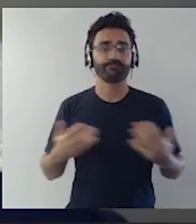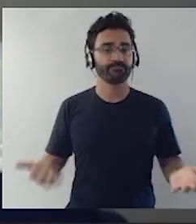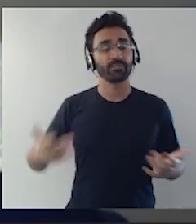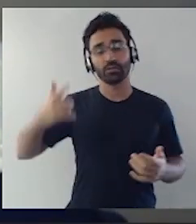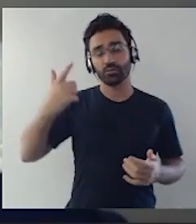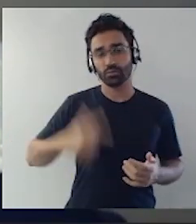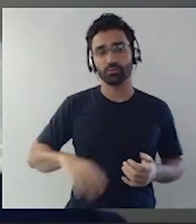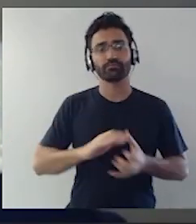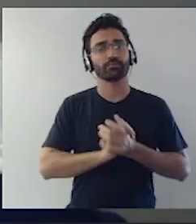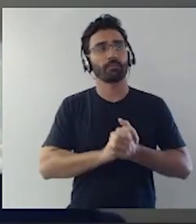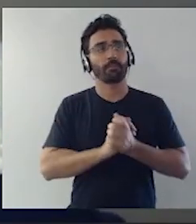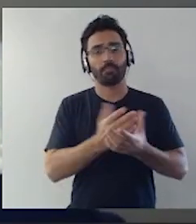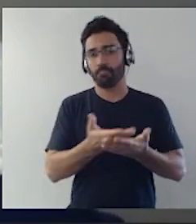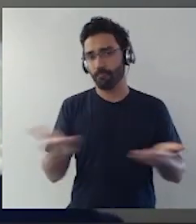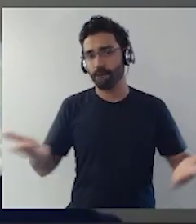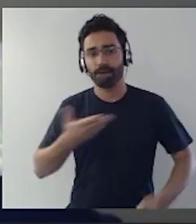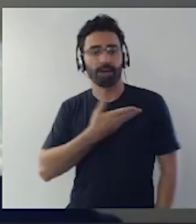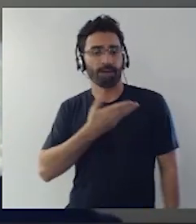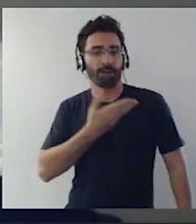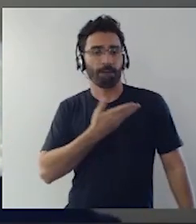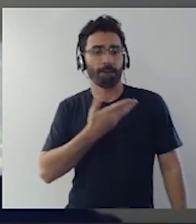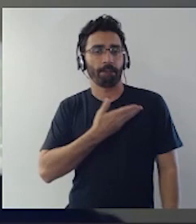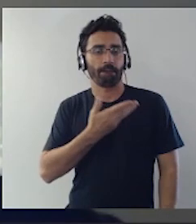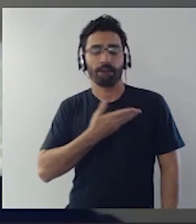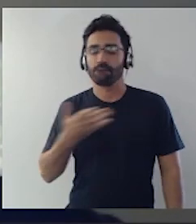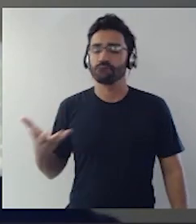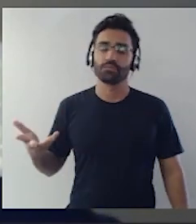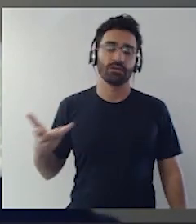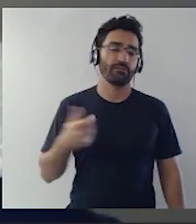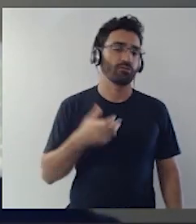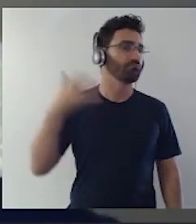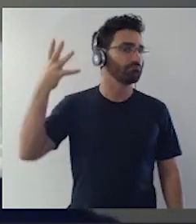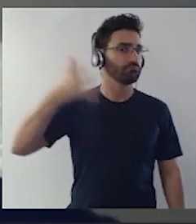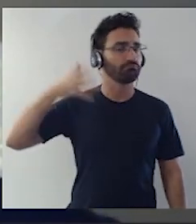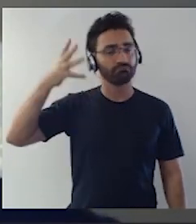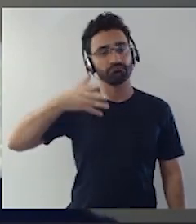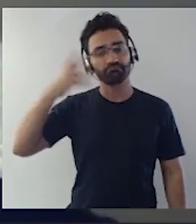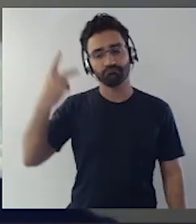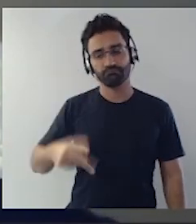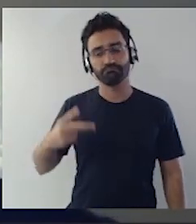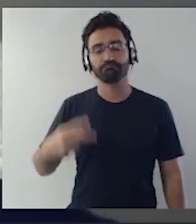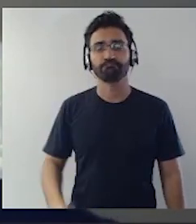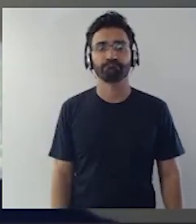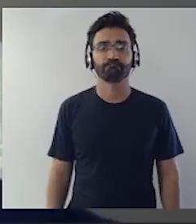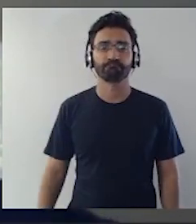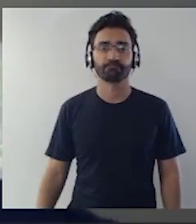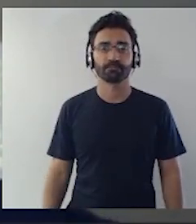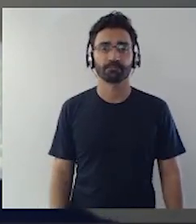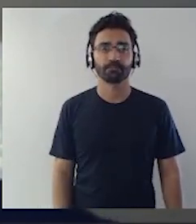vez, cumprimentando os colegas pelas suas brilhantes exposições aqui que me antecederam.